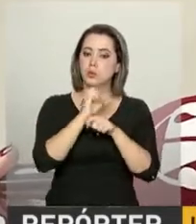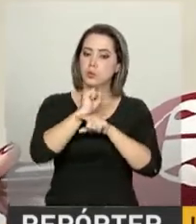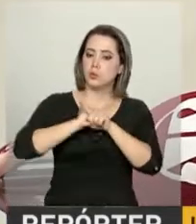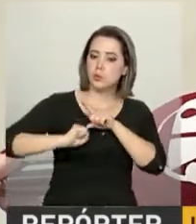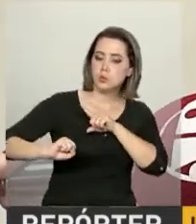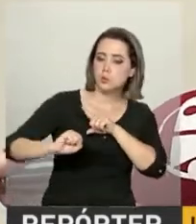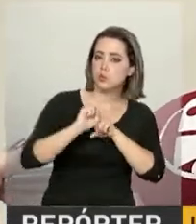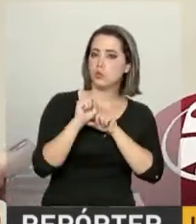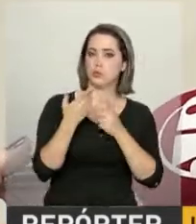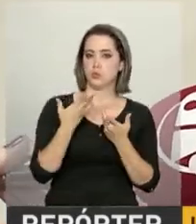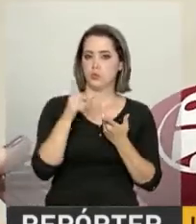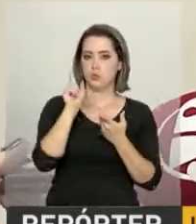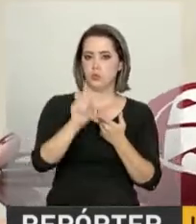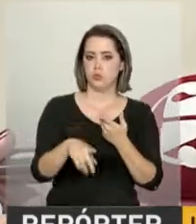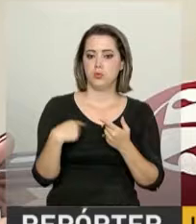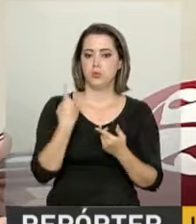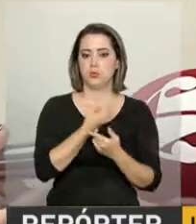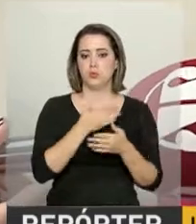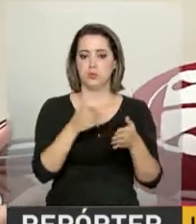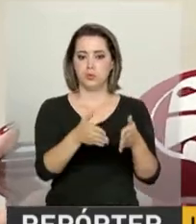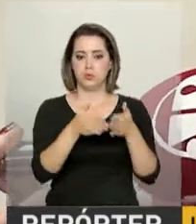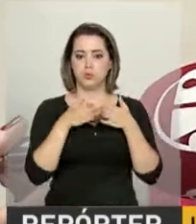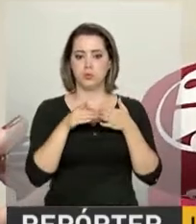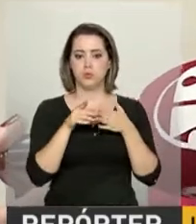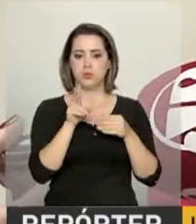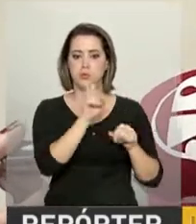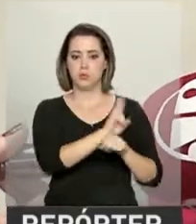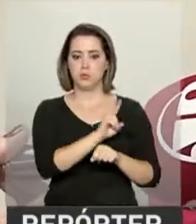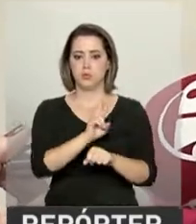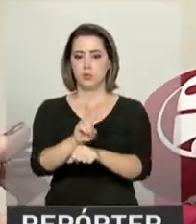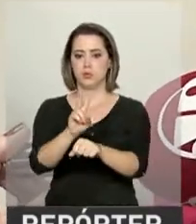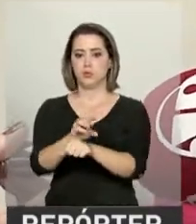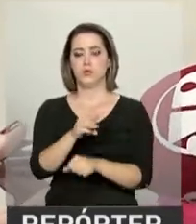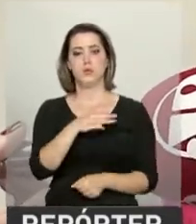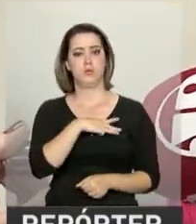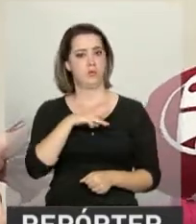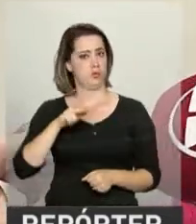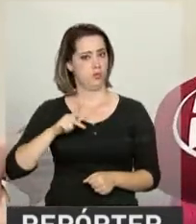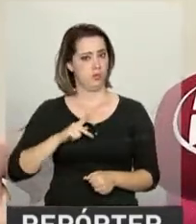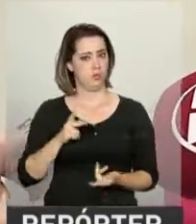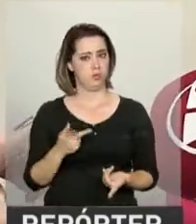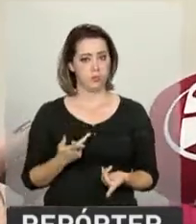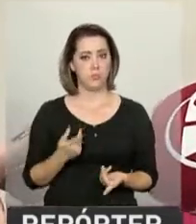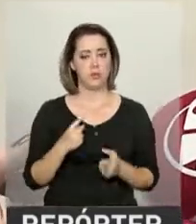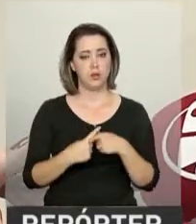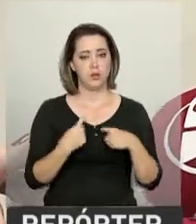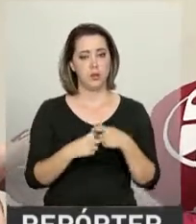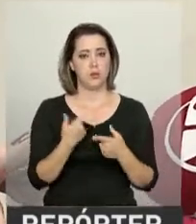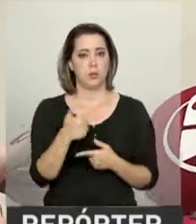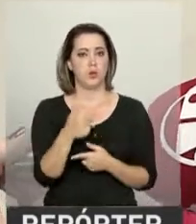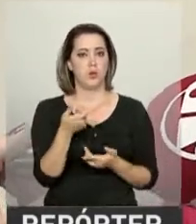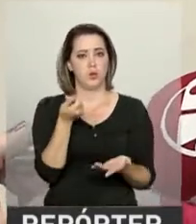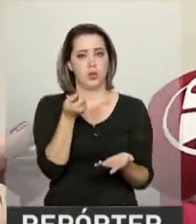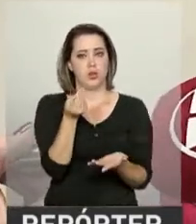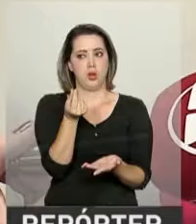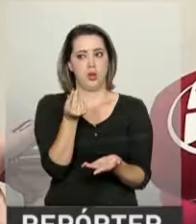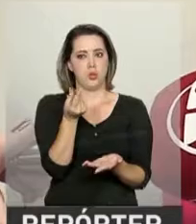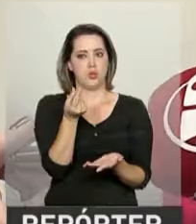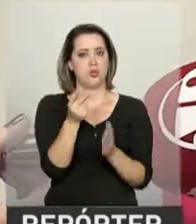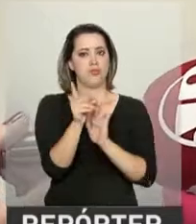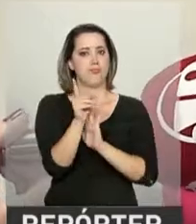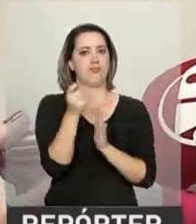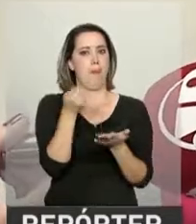mulheres será nós recorremos às defensorias públicas porque dá maior na grande maioria não ter dinheiro para pagar